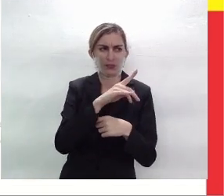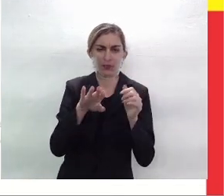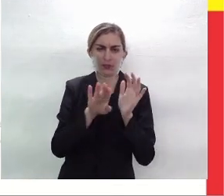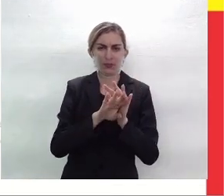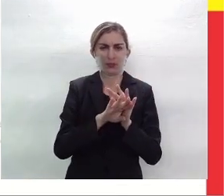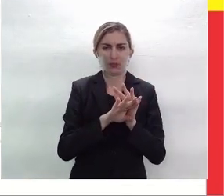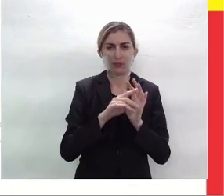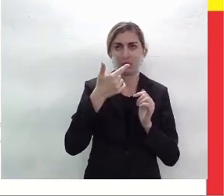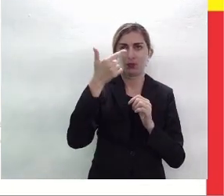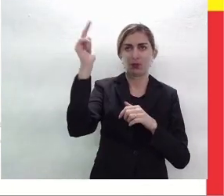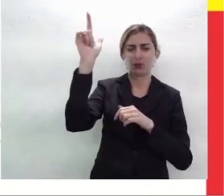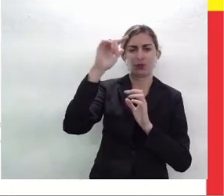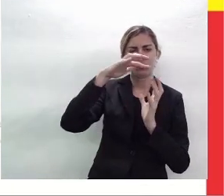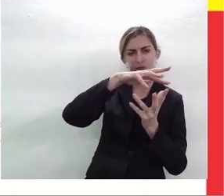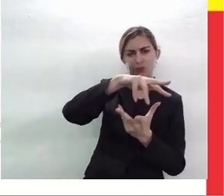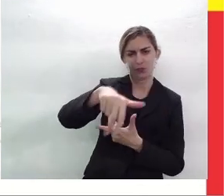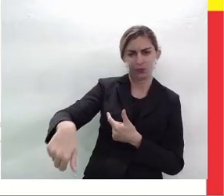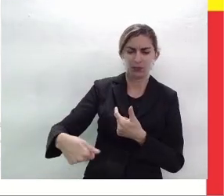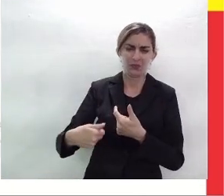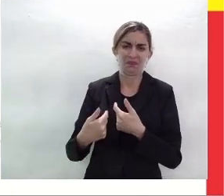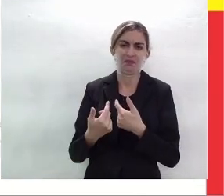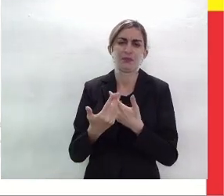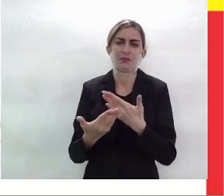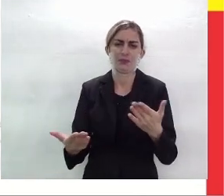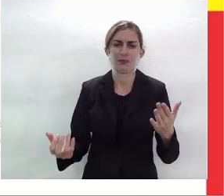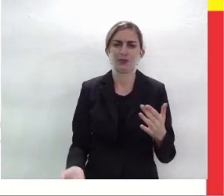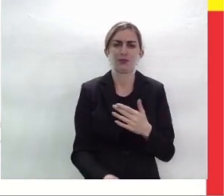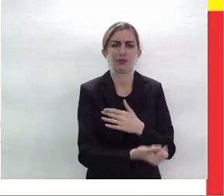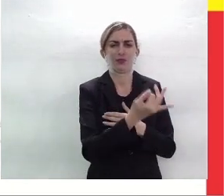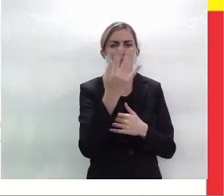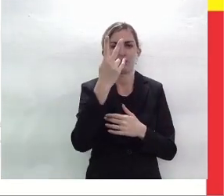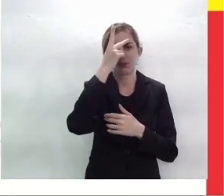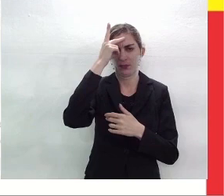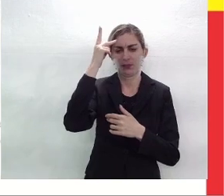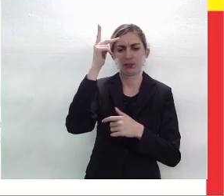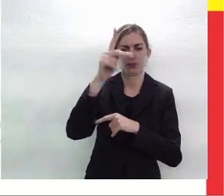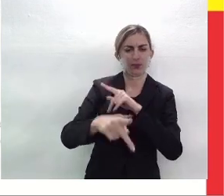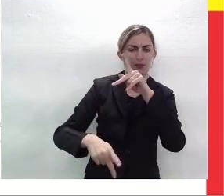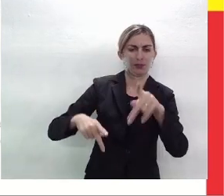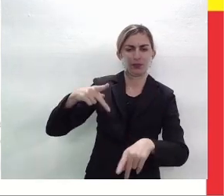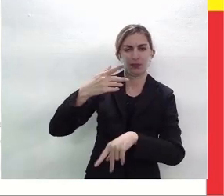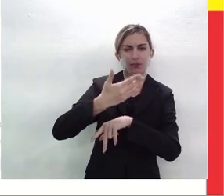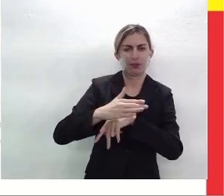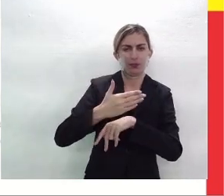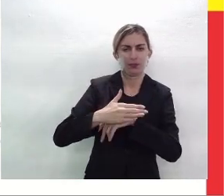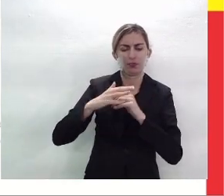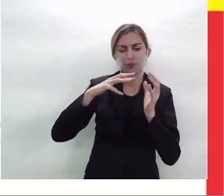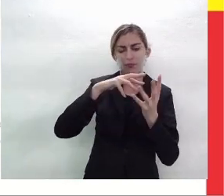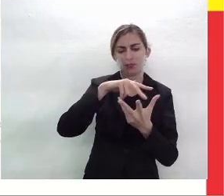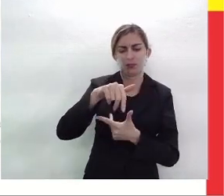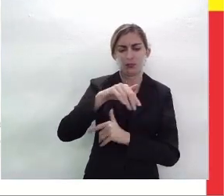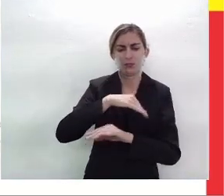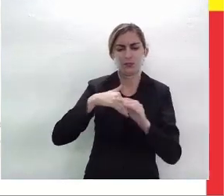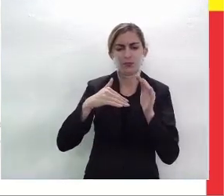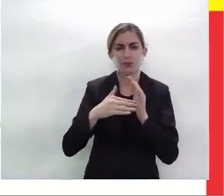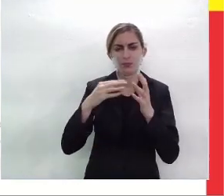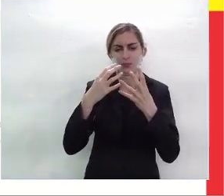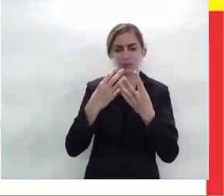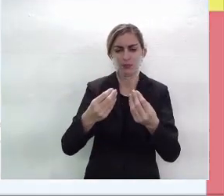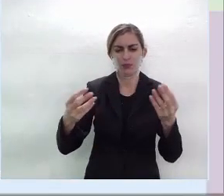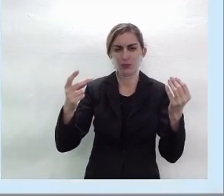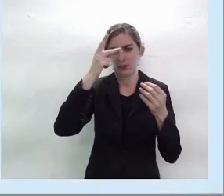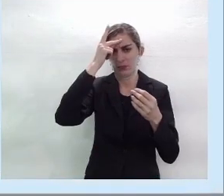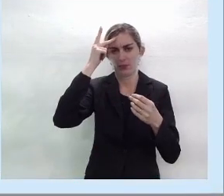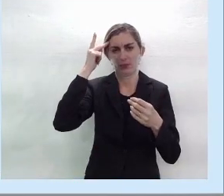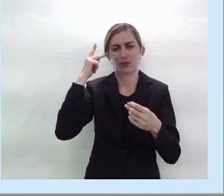o jiu-jitsu chegou. Do outro lado do mundo, praticamente, né? E a quantidade de pessoas que praticam no mundo todo. Então, é muita